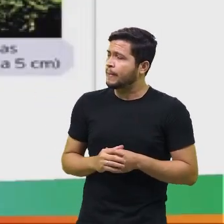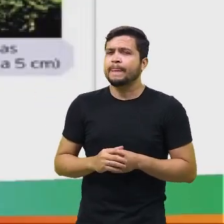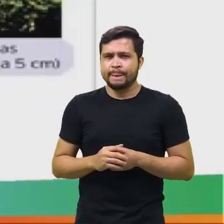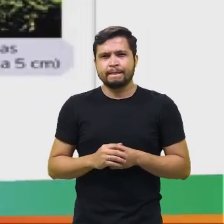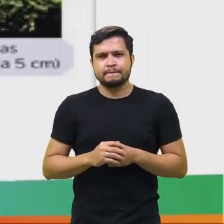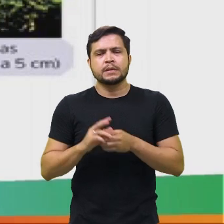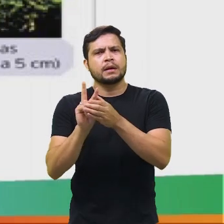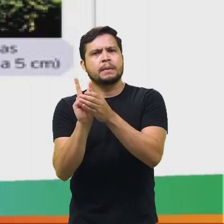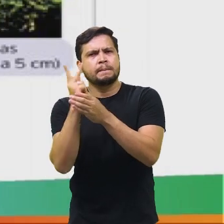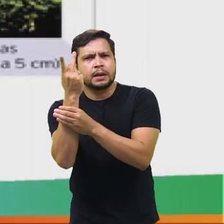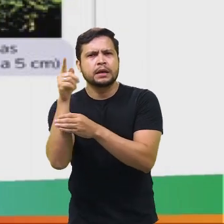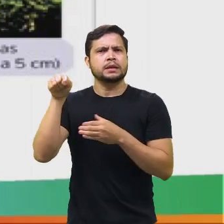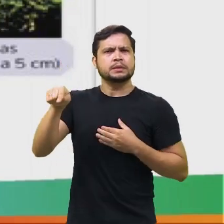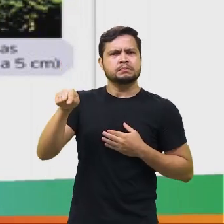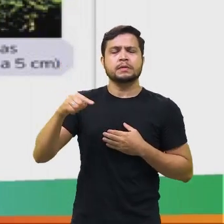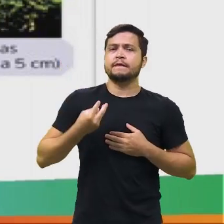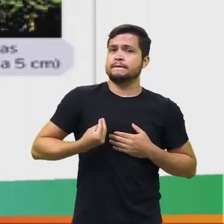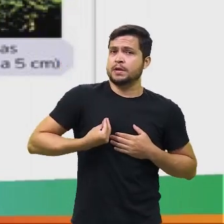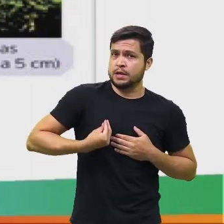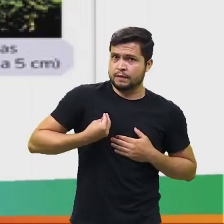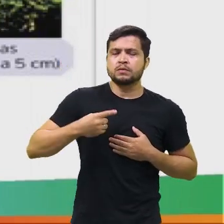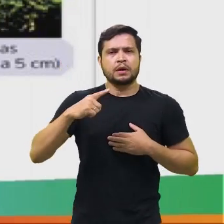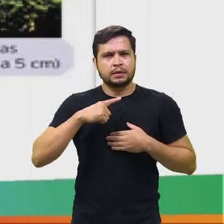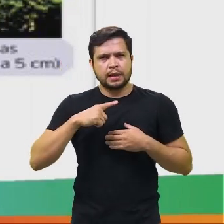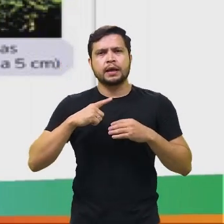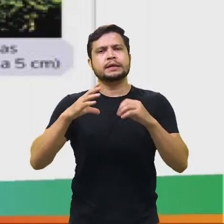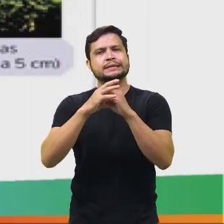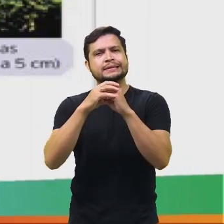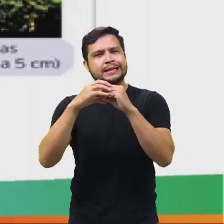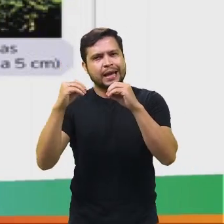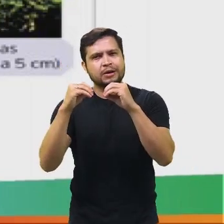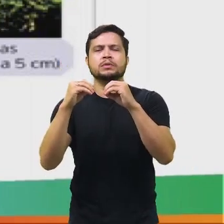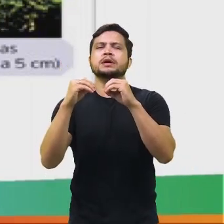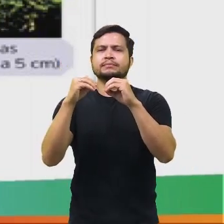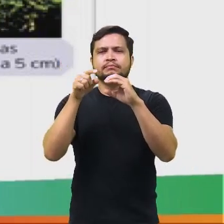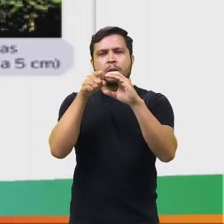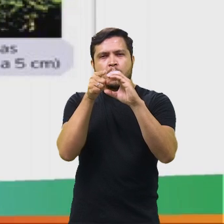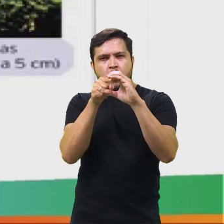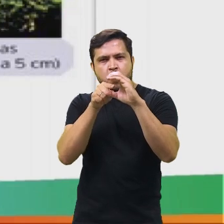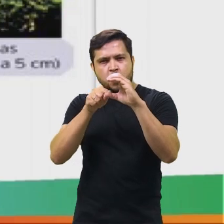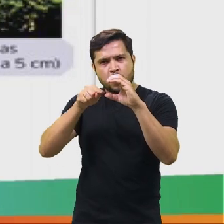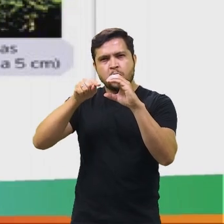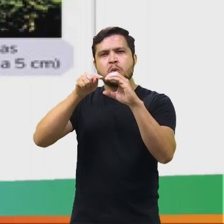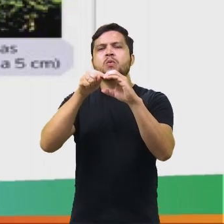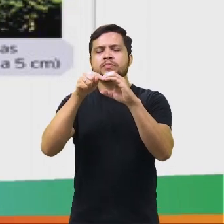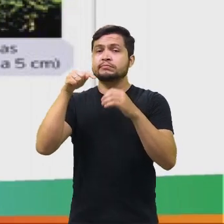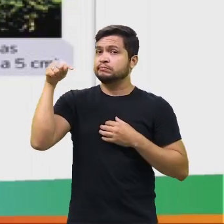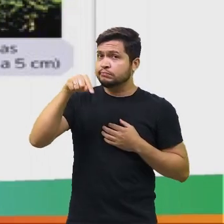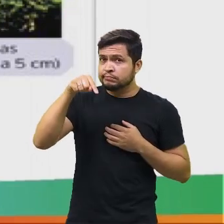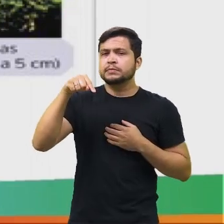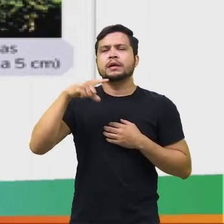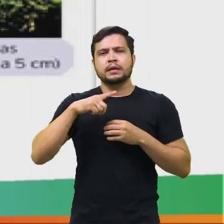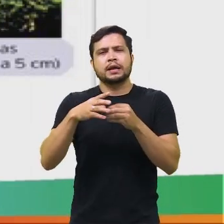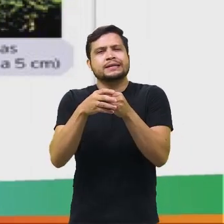intitulados vegetais, plantas, né? Eles são seres vivos eucariontes, ou seja, eles possuem célula eucariótica, que é aquela nossa célula